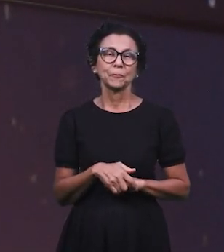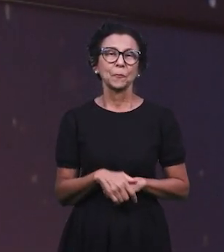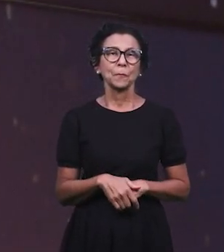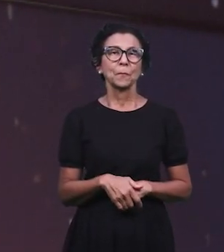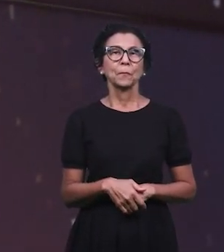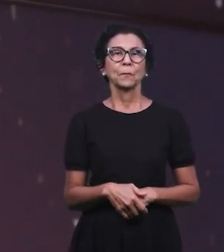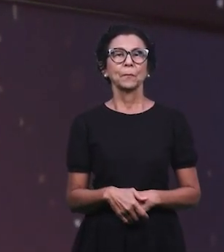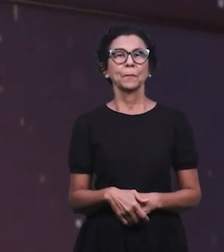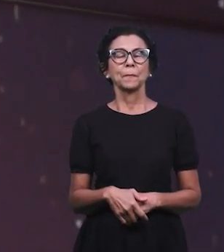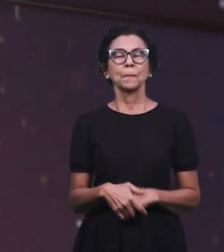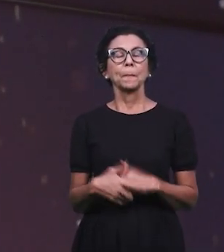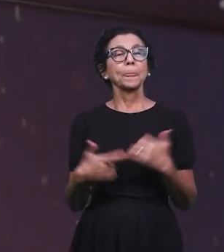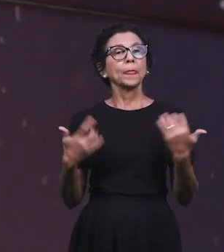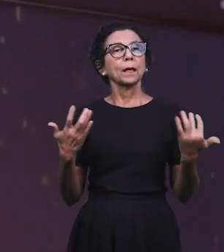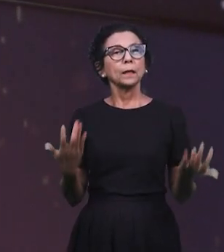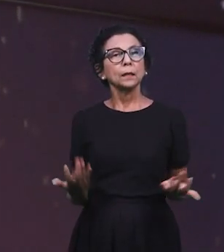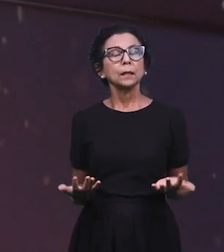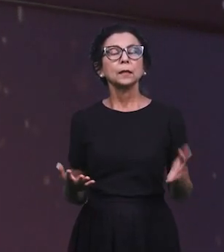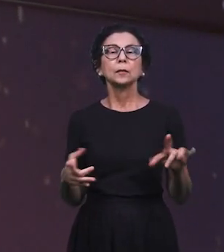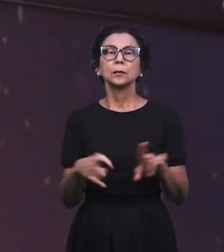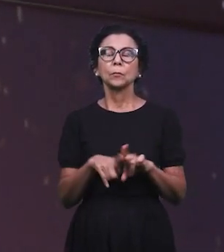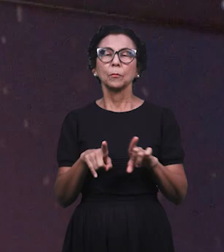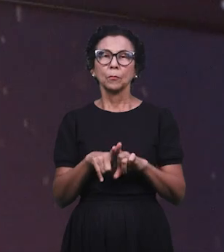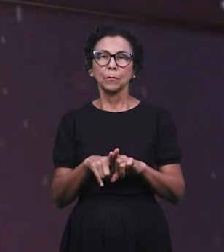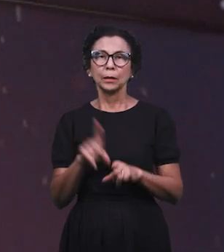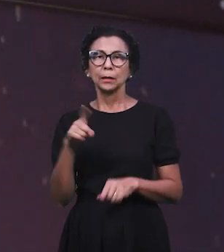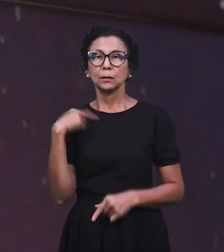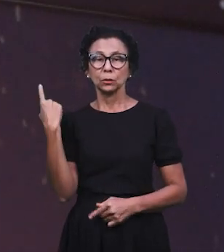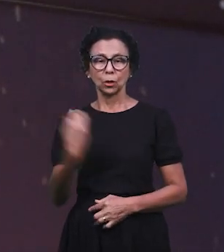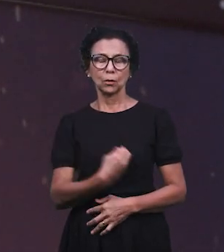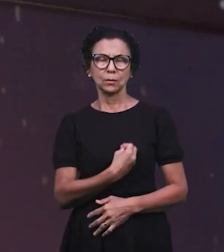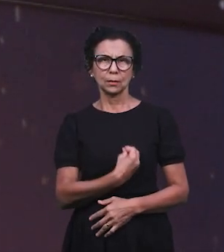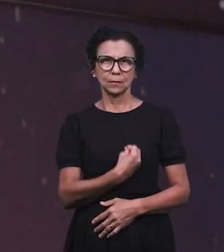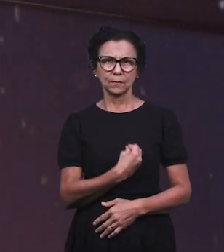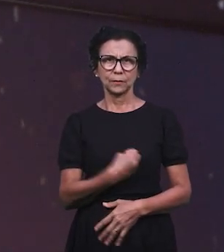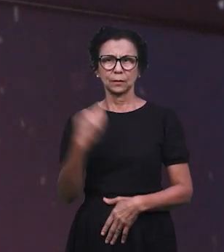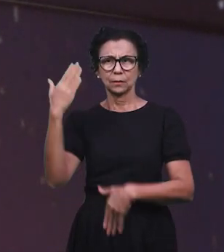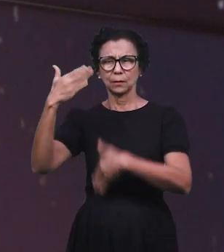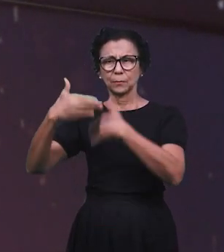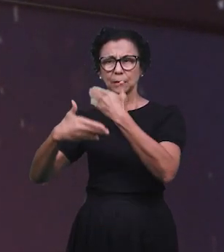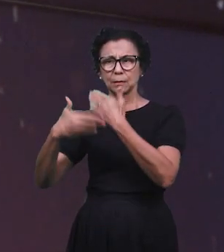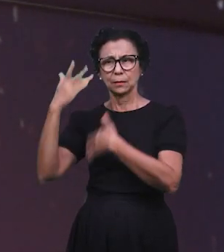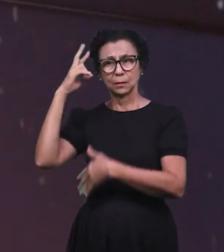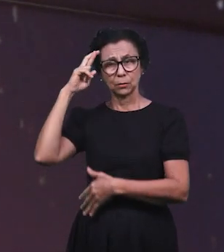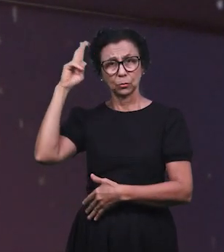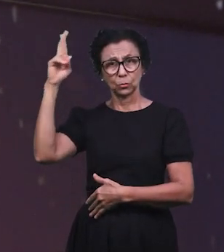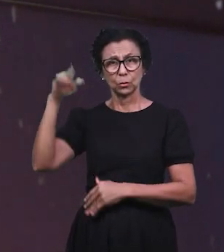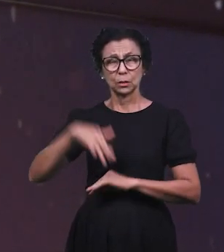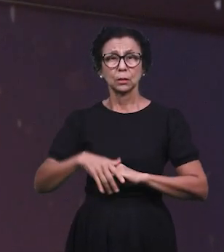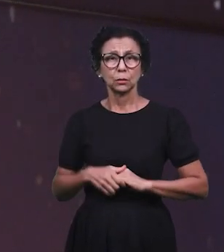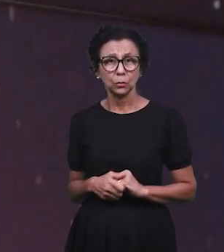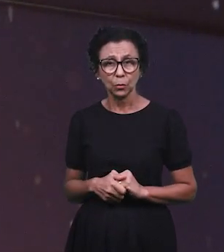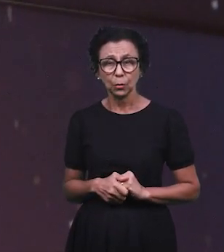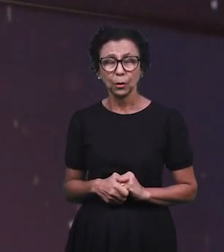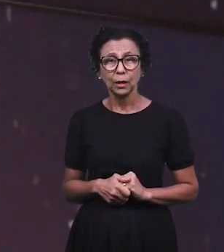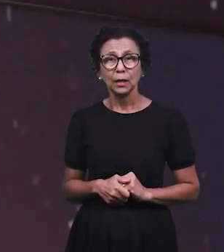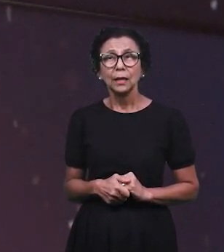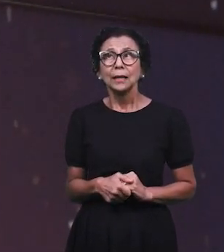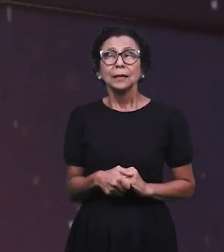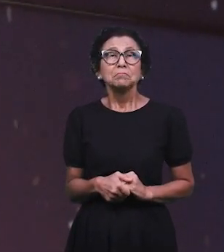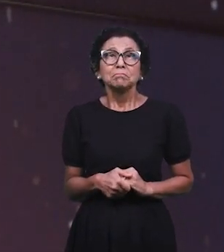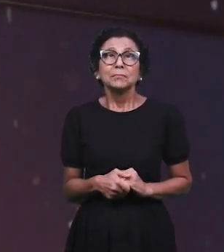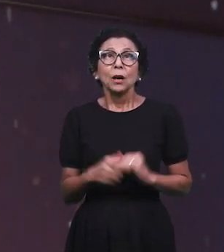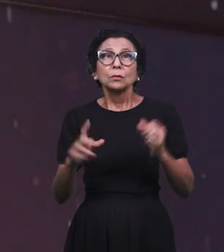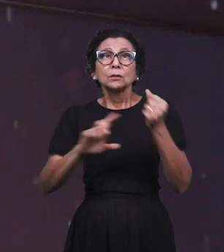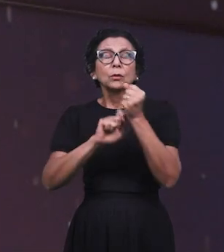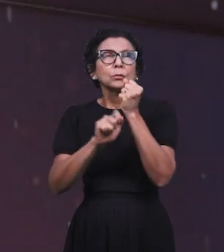profético, a questão da caminhada do servo na presença do Senhor, a importância de nós alcançarmos pela revelação aquilo que a gente